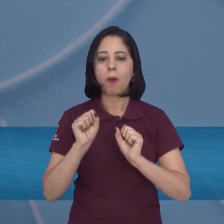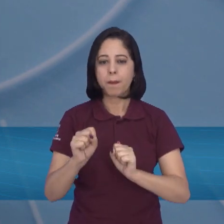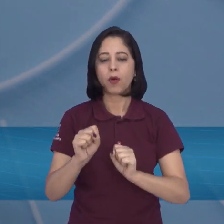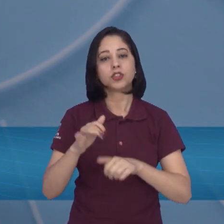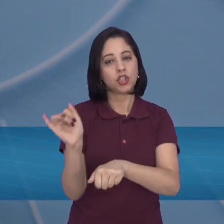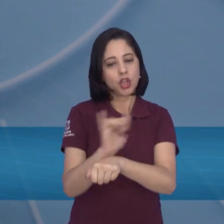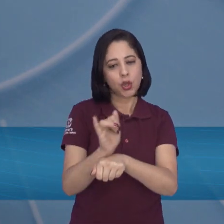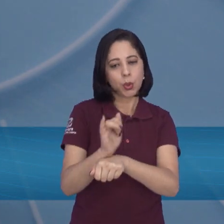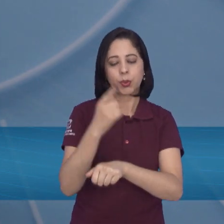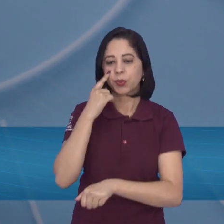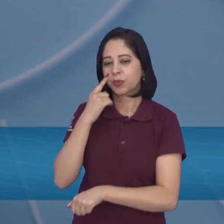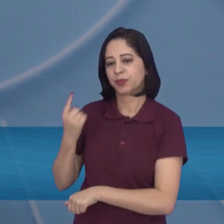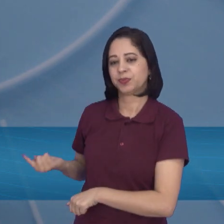o